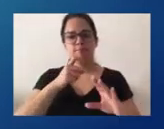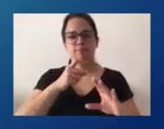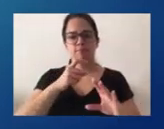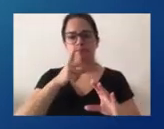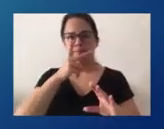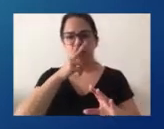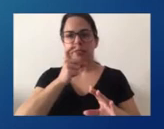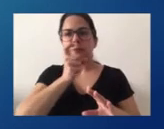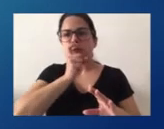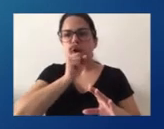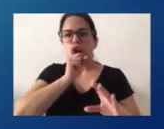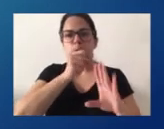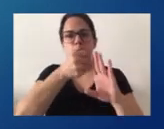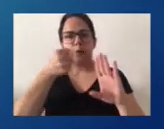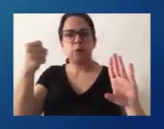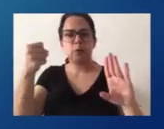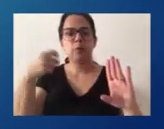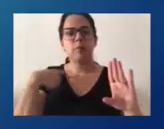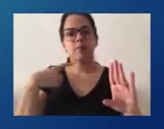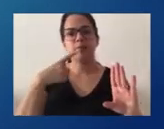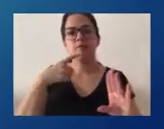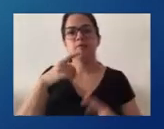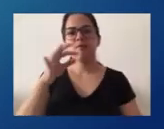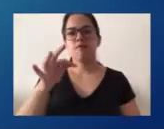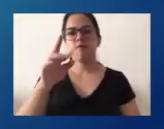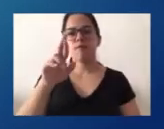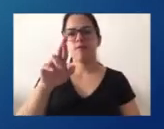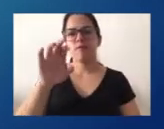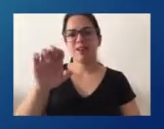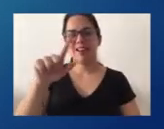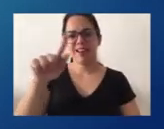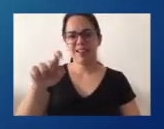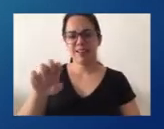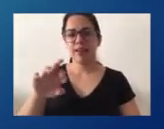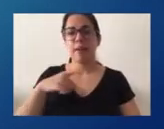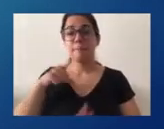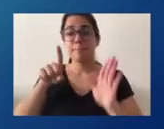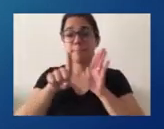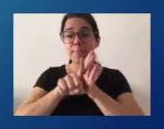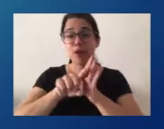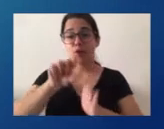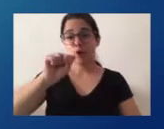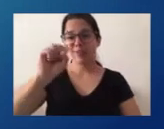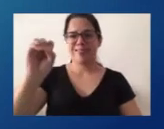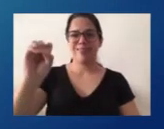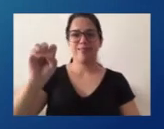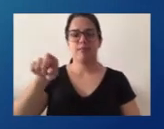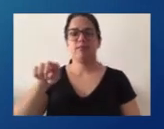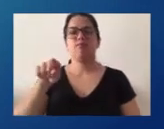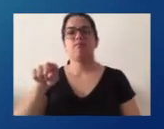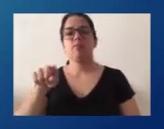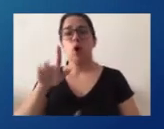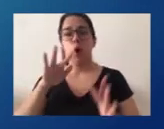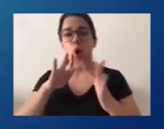Então, outro equipamento em laboratório que conserva amostras a baixas temperaturas é o ultrafreezer. O ultrafreezer, ele